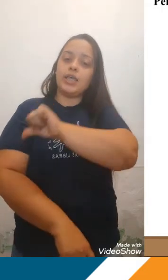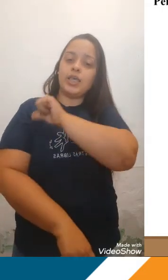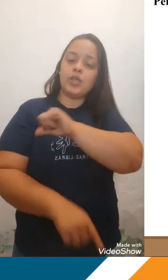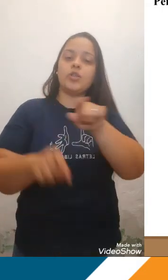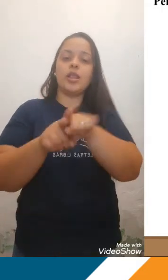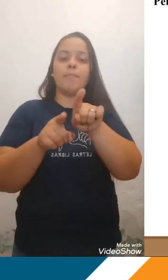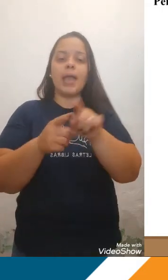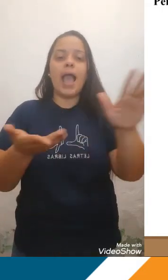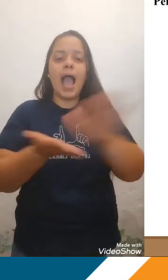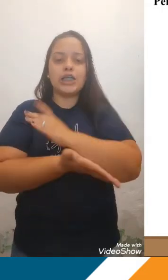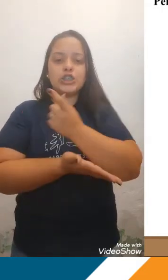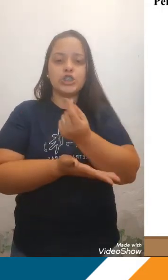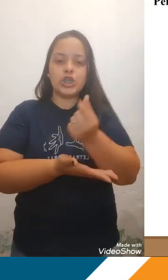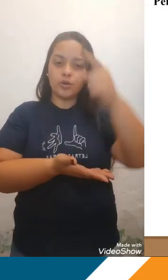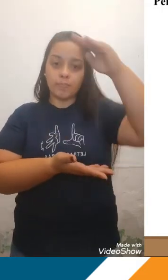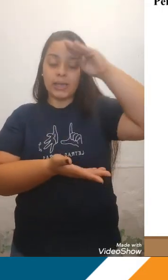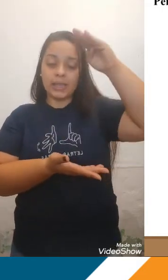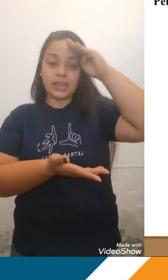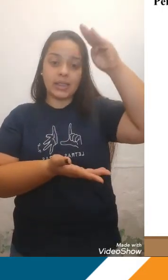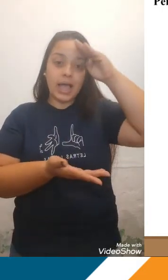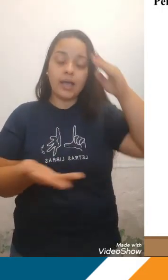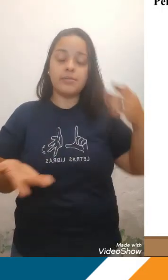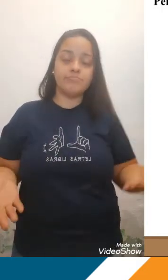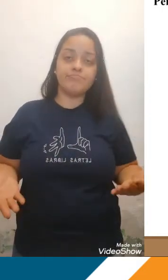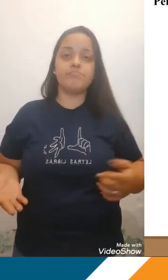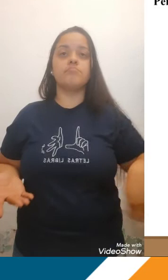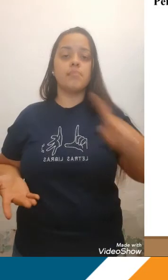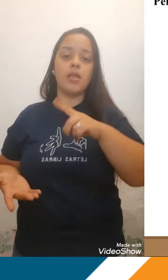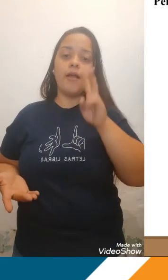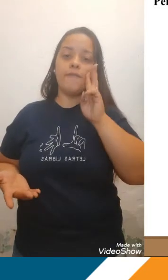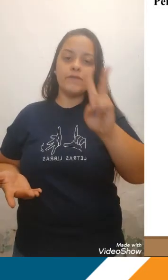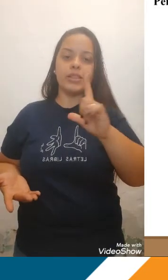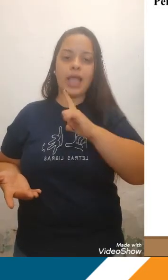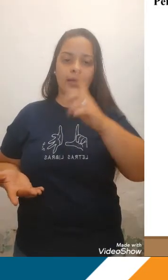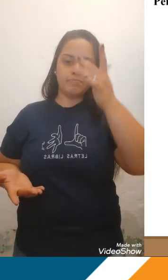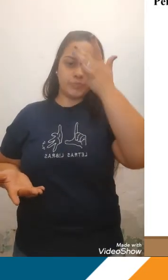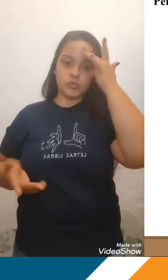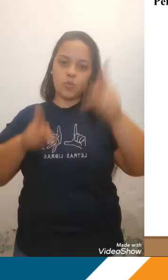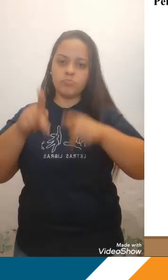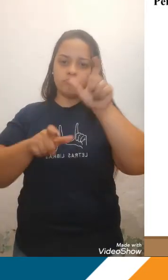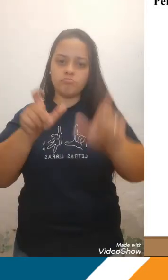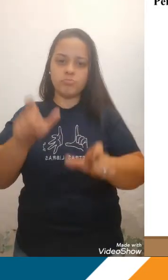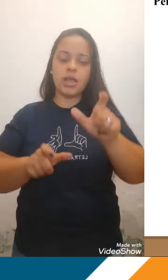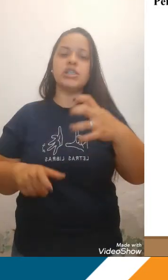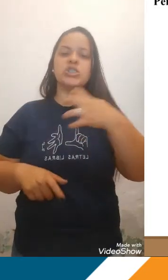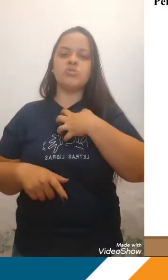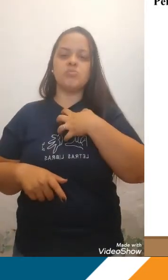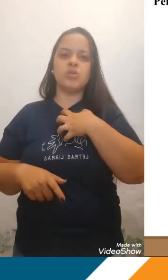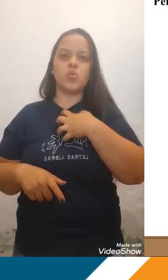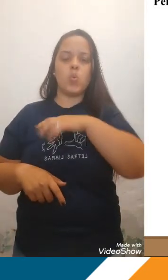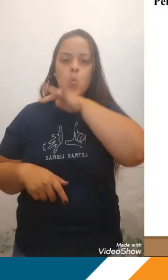campanhas militares da política externa. Esses fatores contribuíram para despertar nos habitantes locais um forte